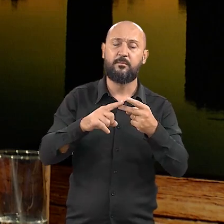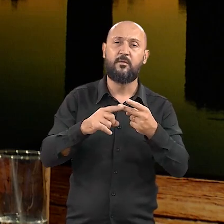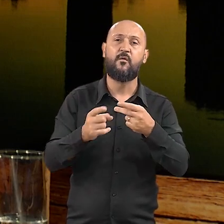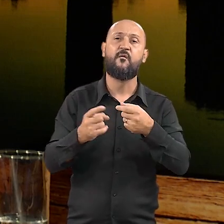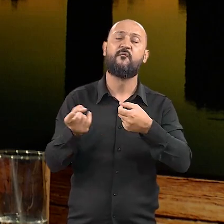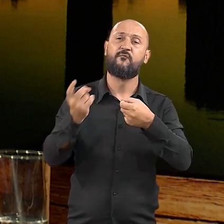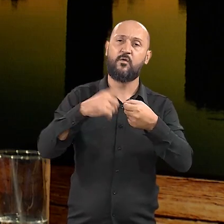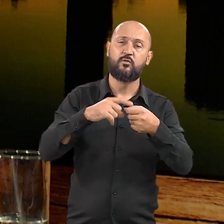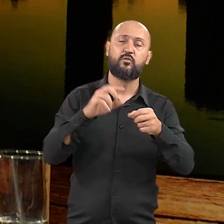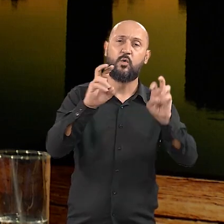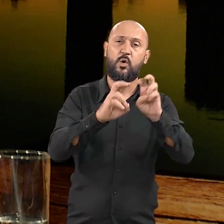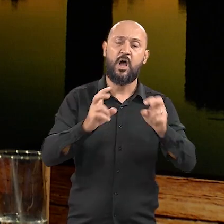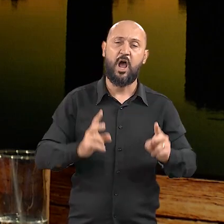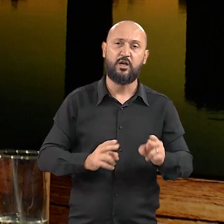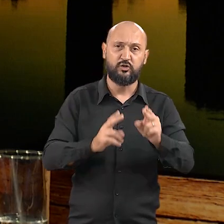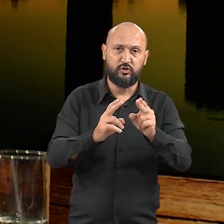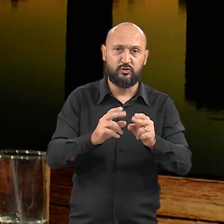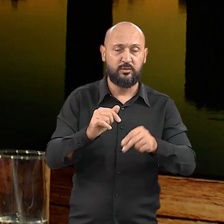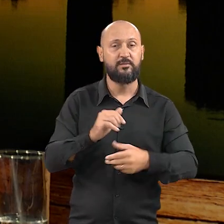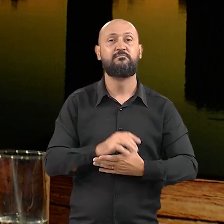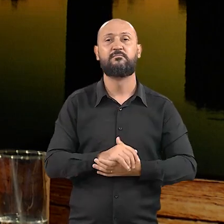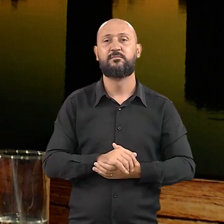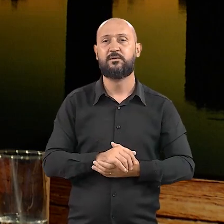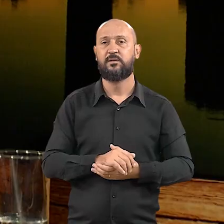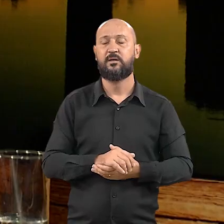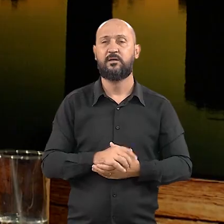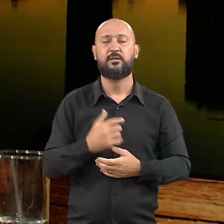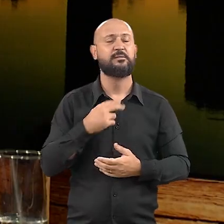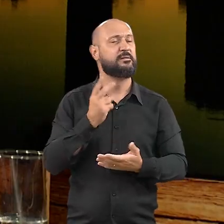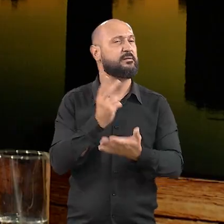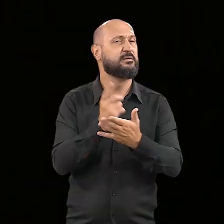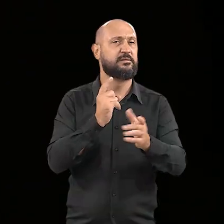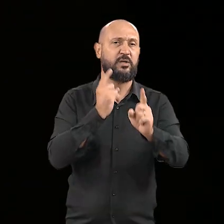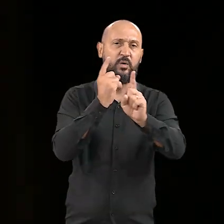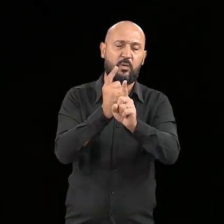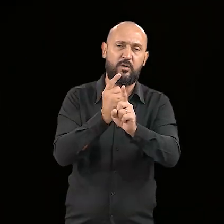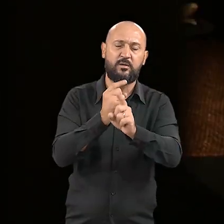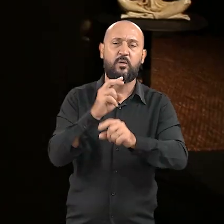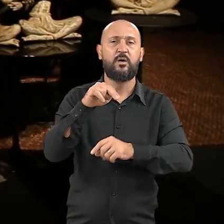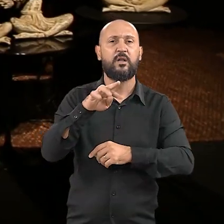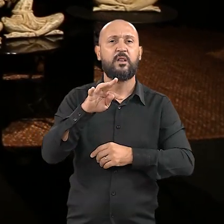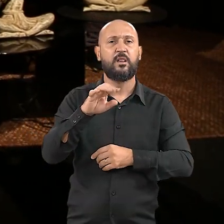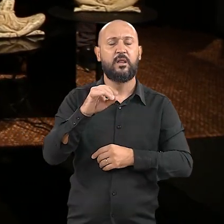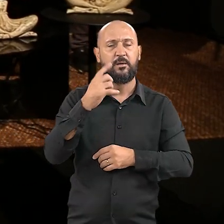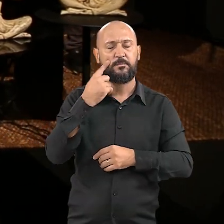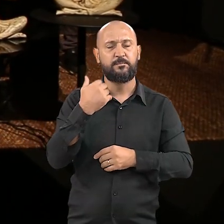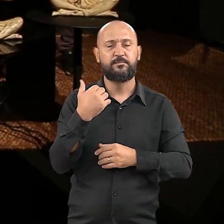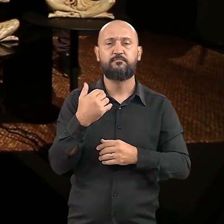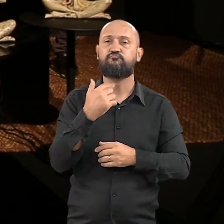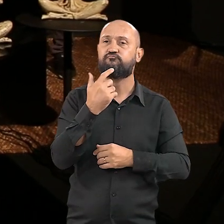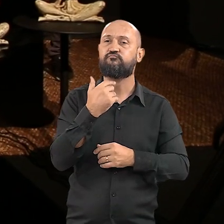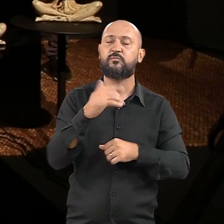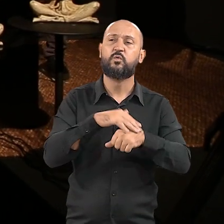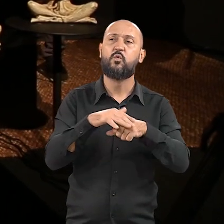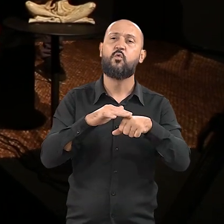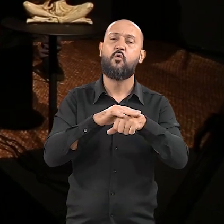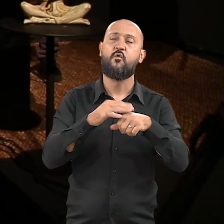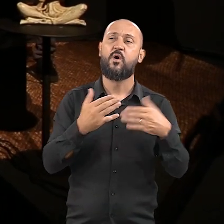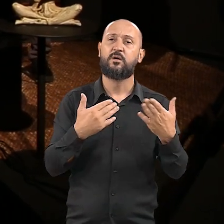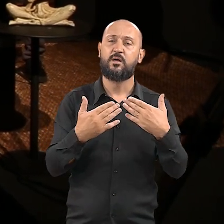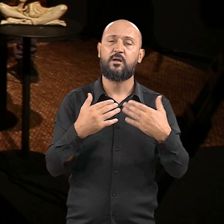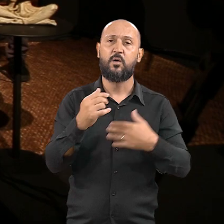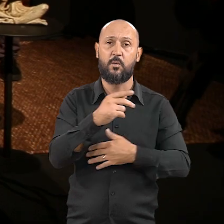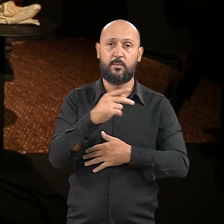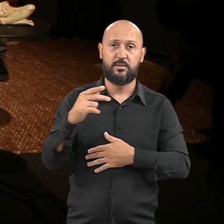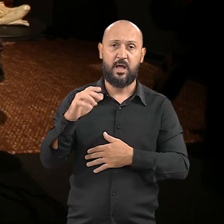depois voltou editora na TV. E a gente sempre se encontrava com o Nene. E aí eu não consegui falar com eles,